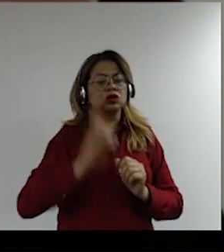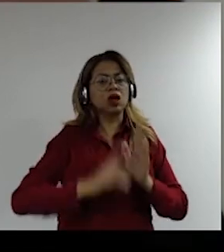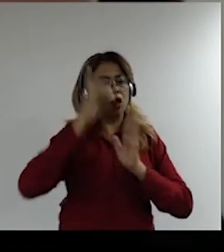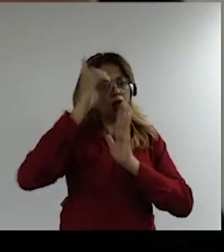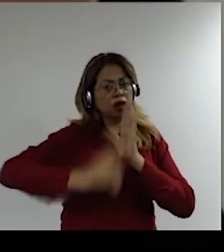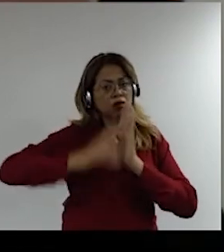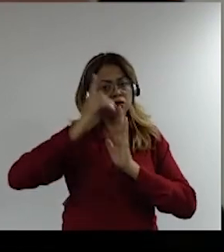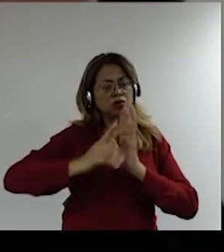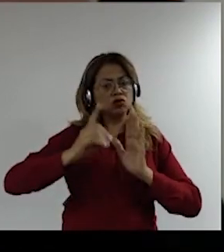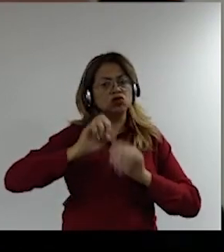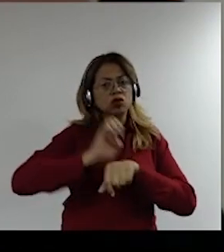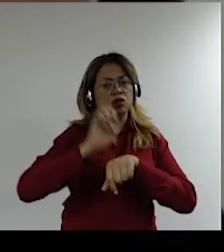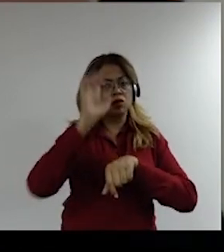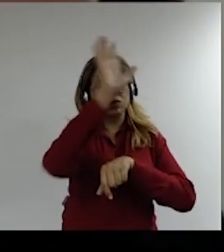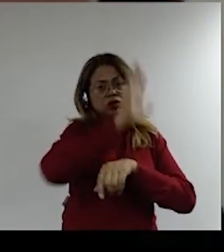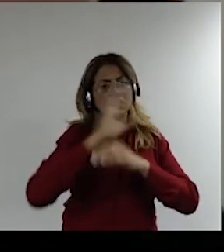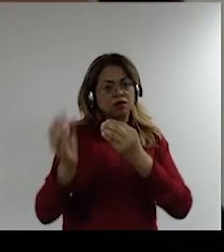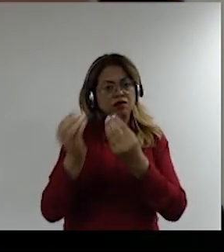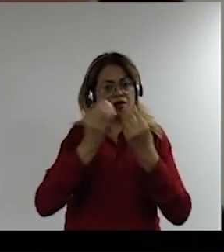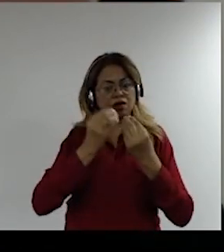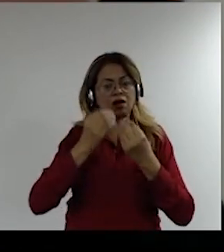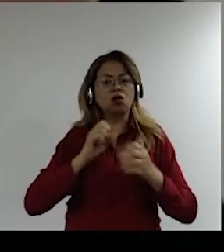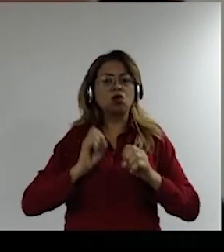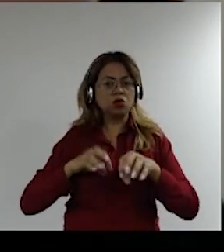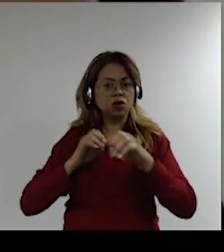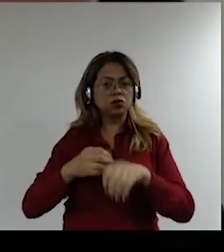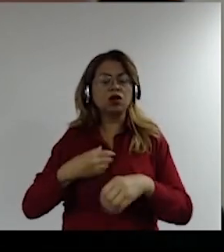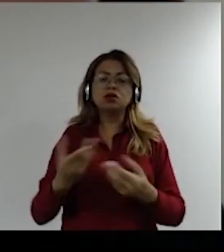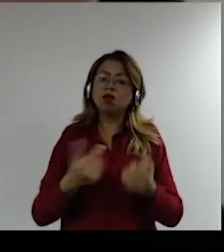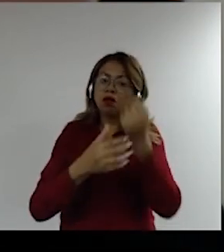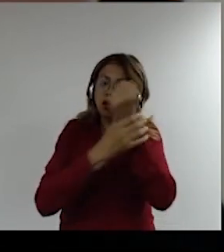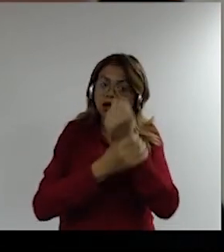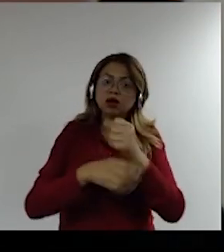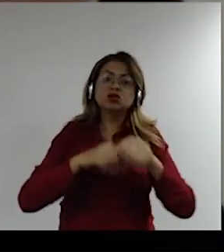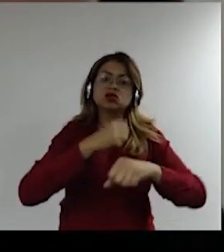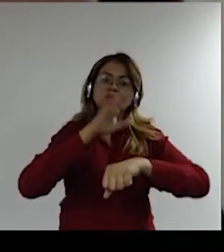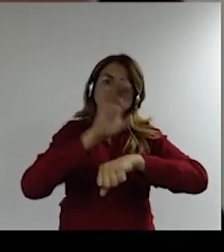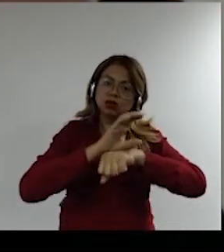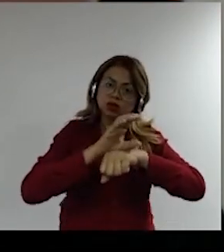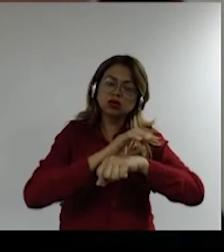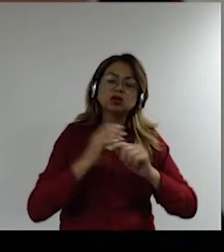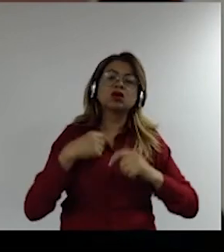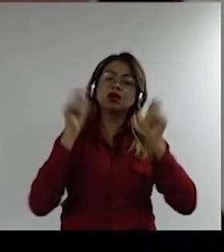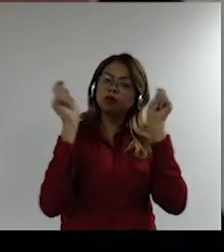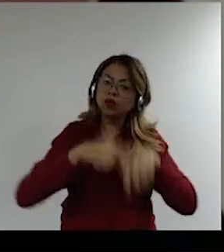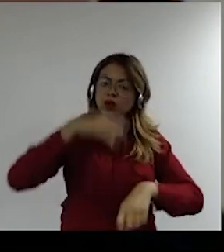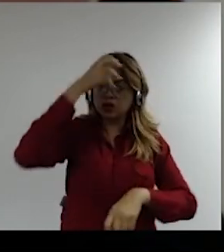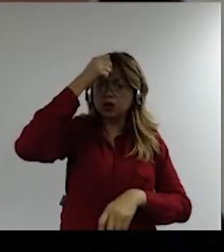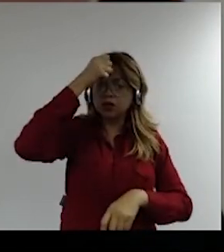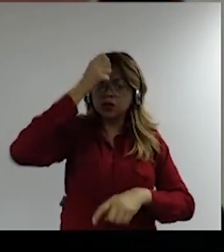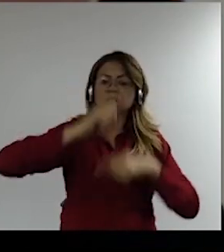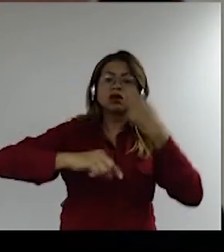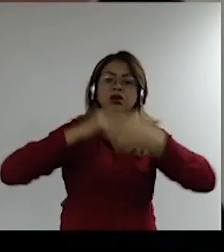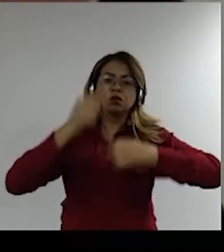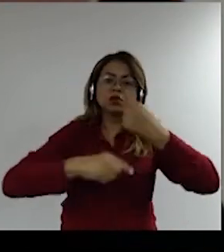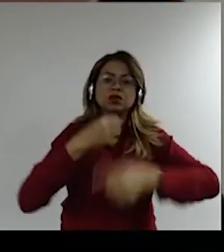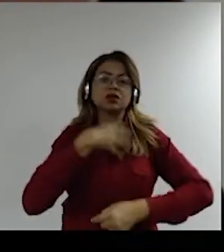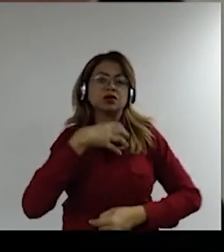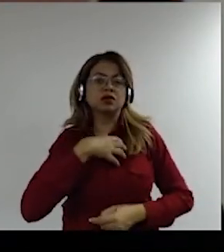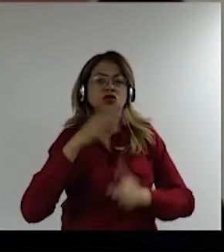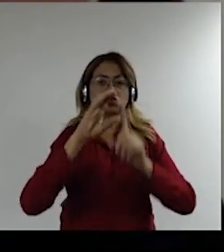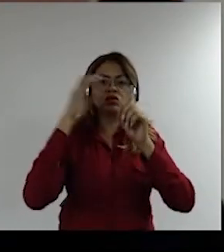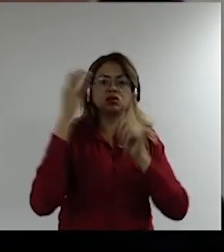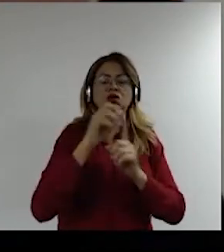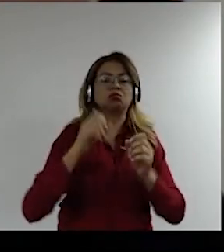lhe venha dar uma educação que é uma garantia constitucional, que ele possa aprender e daí se sentir um cidadão na